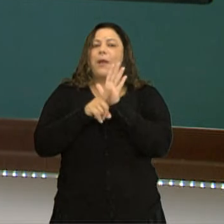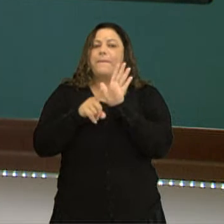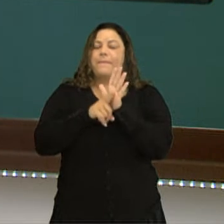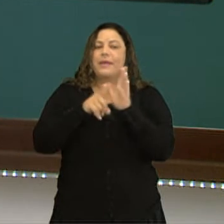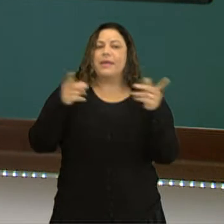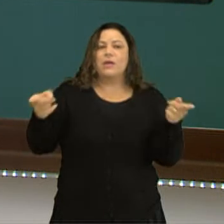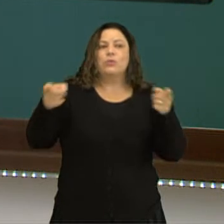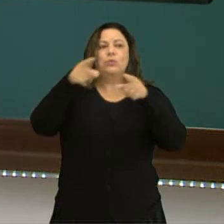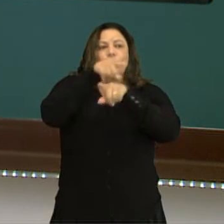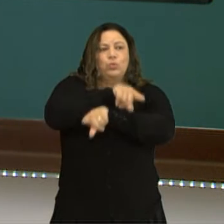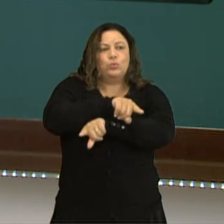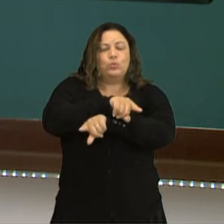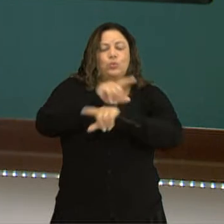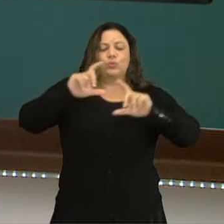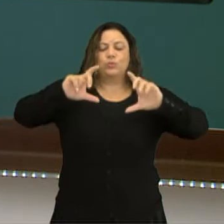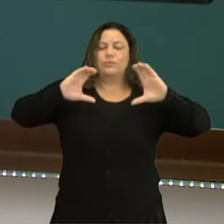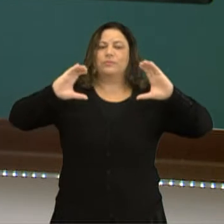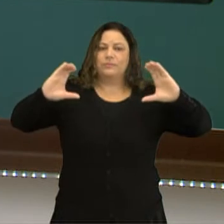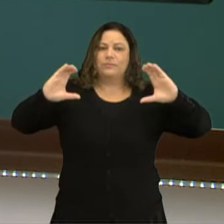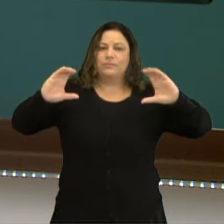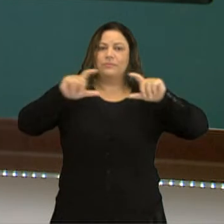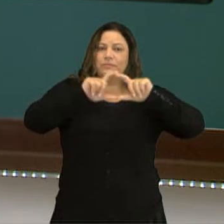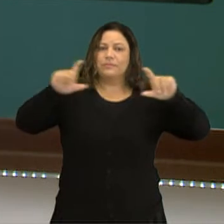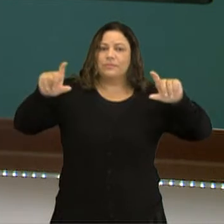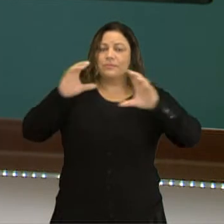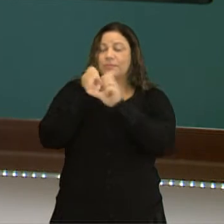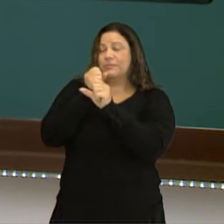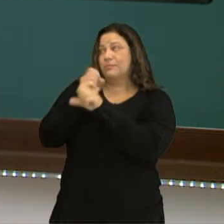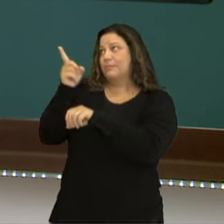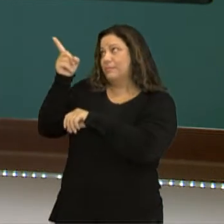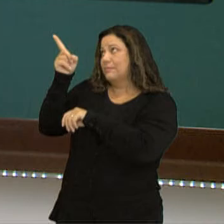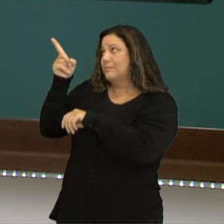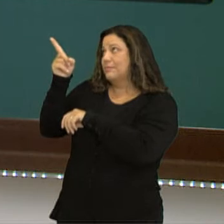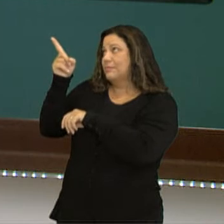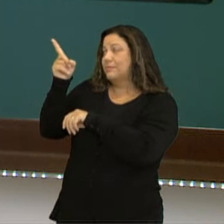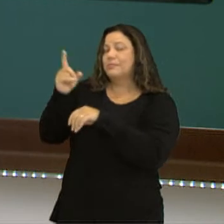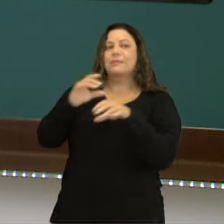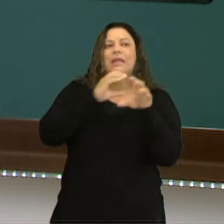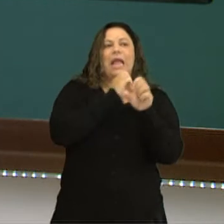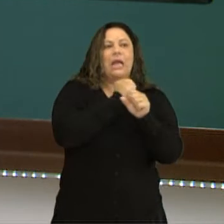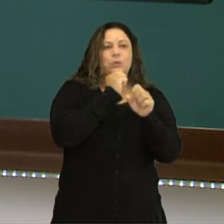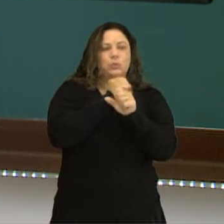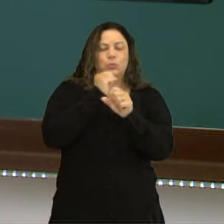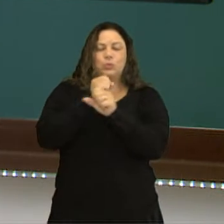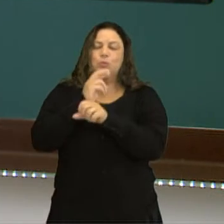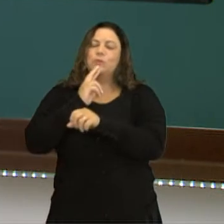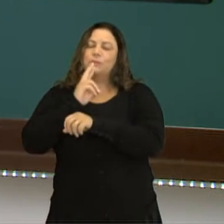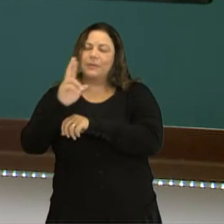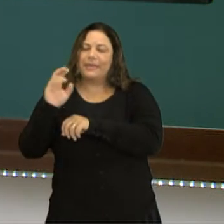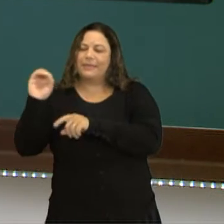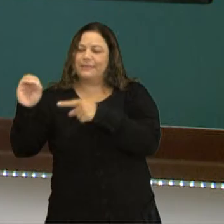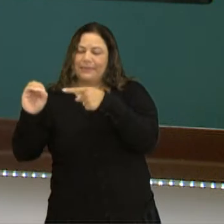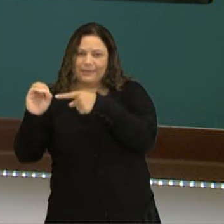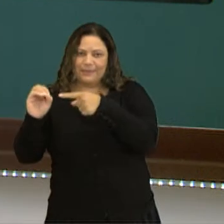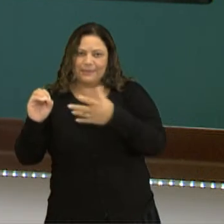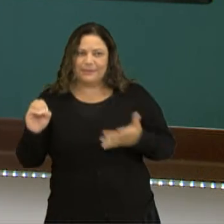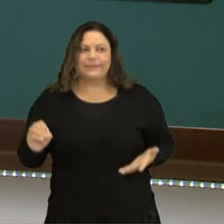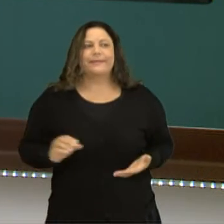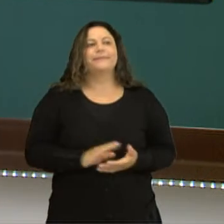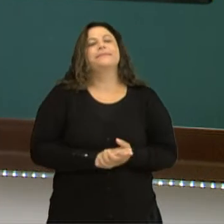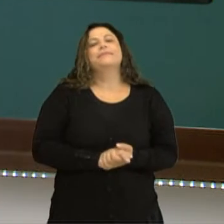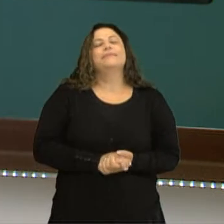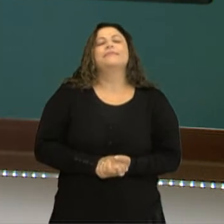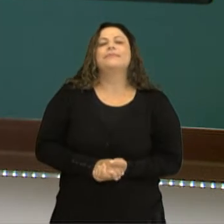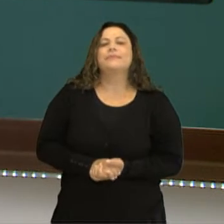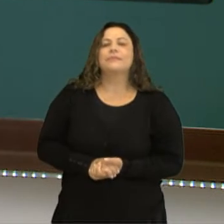mais, eu chego nessa conclusão, que a soma do calor de A com o calor de B tem que dar zero. É o equivalente a você dizer o seguinte, olha,